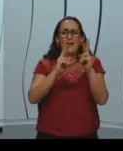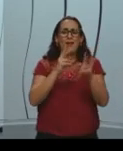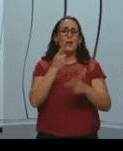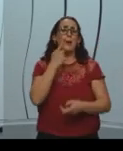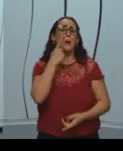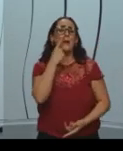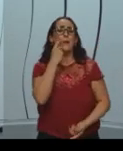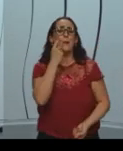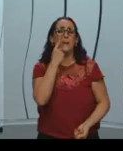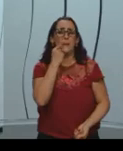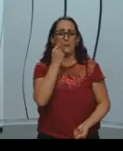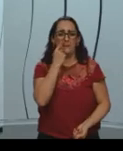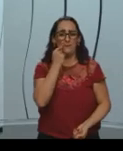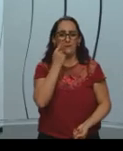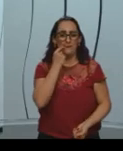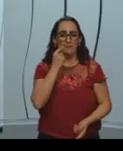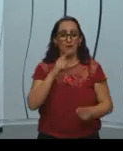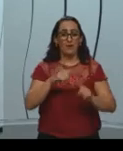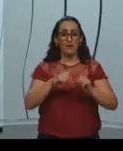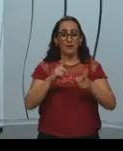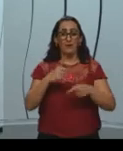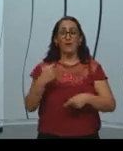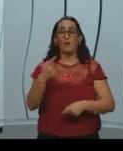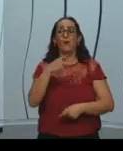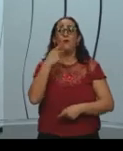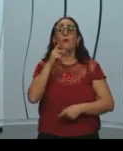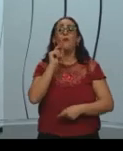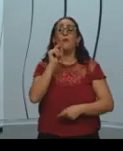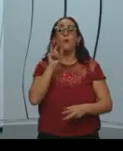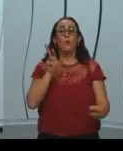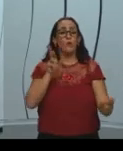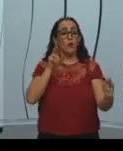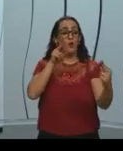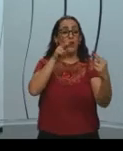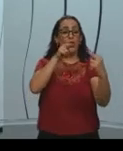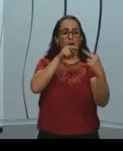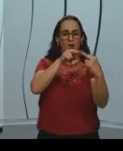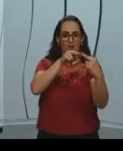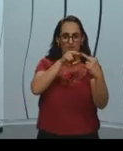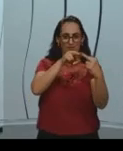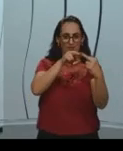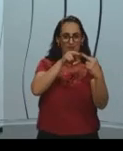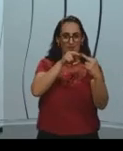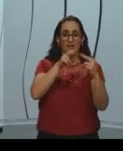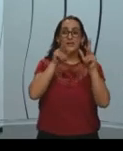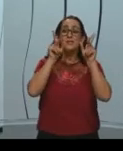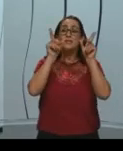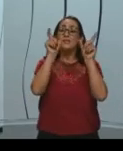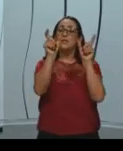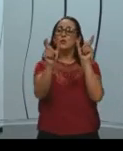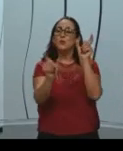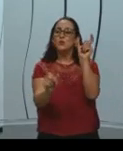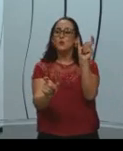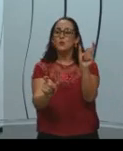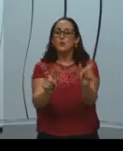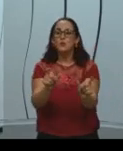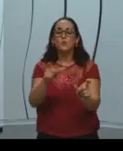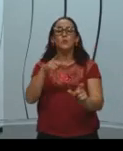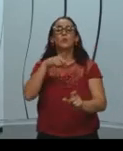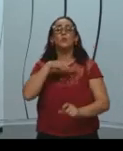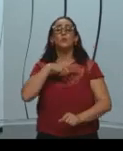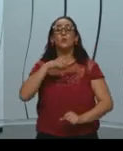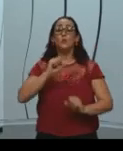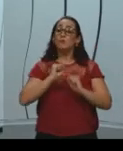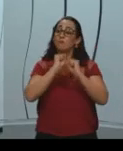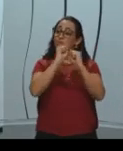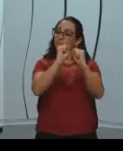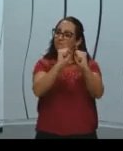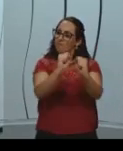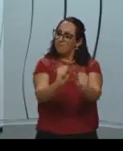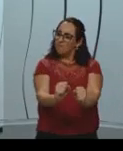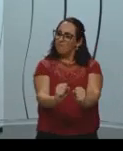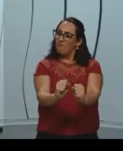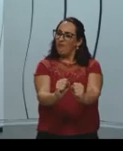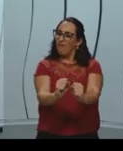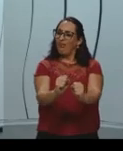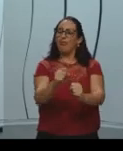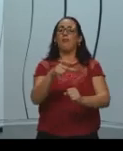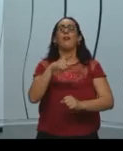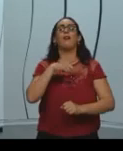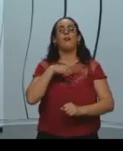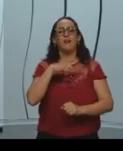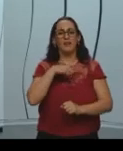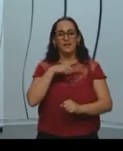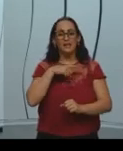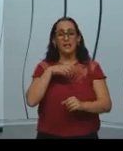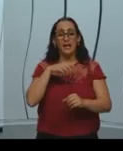está falando de uma referência a uma figura que tem um poder dentro daquela sociedade, ou melhor dizendo, né, dentro